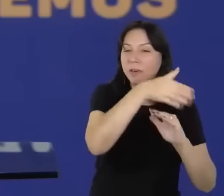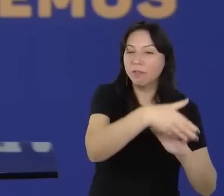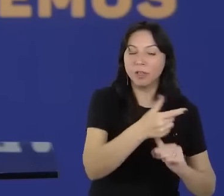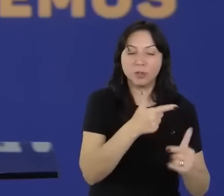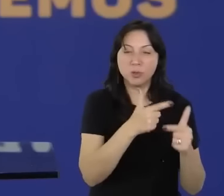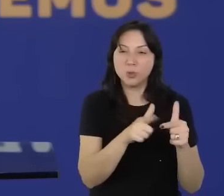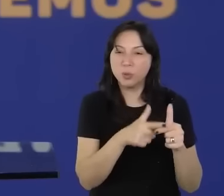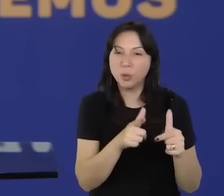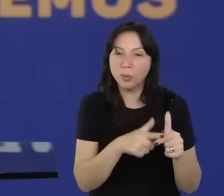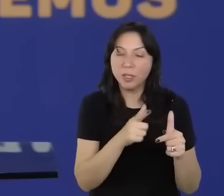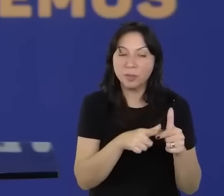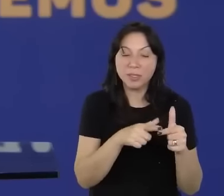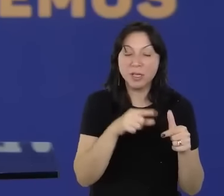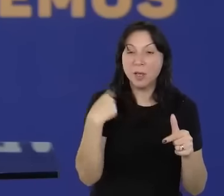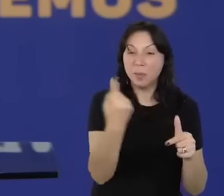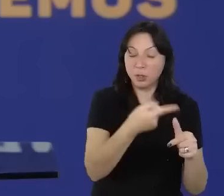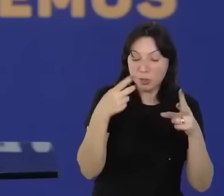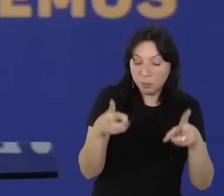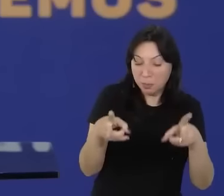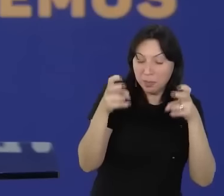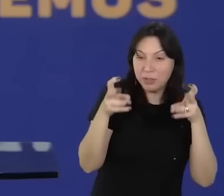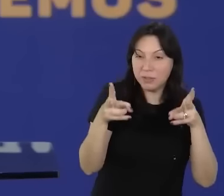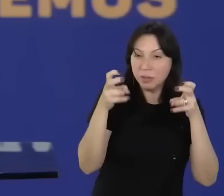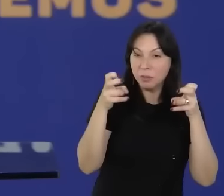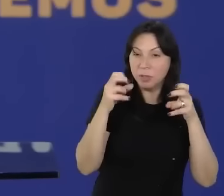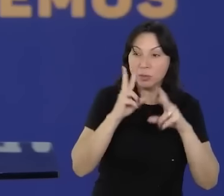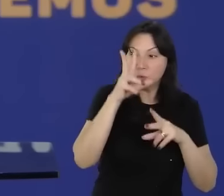de Deus na hora da sua crise mais